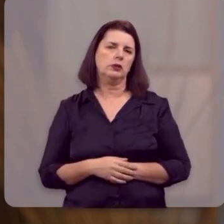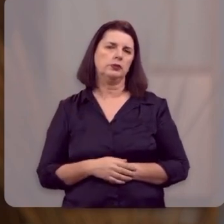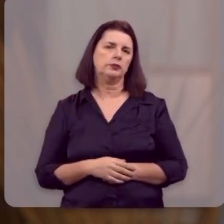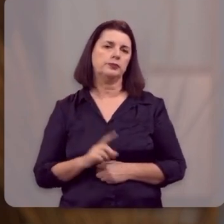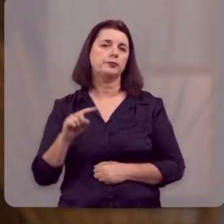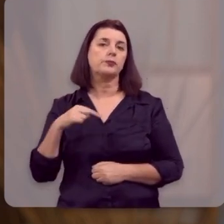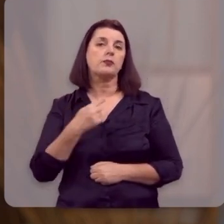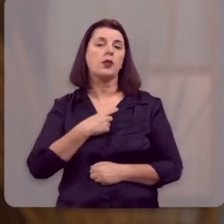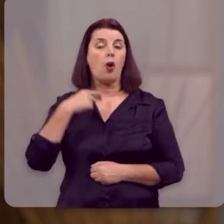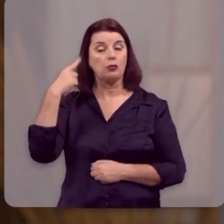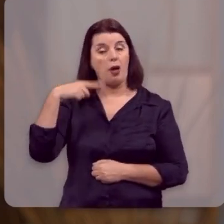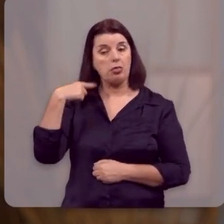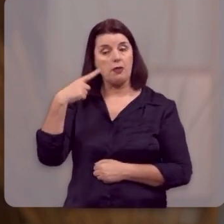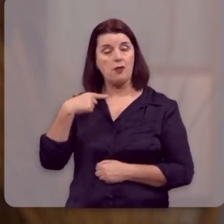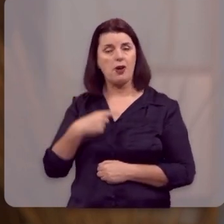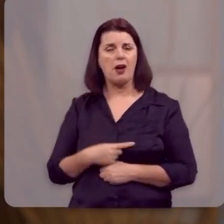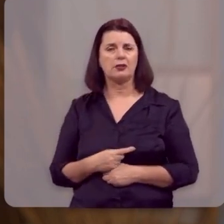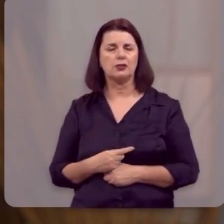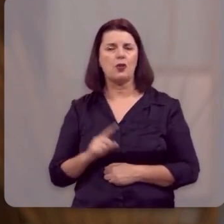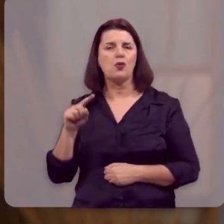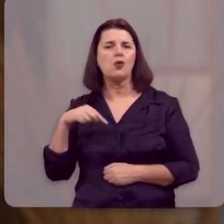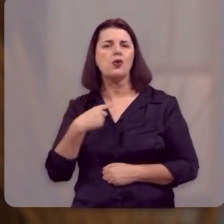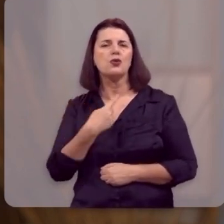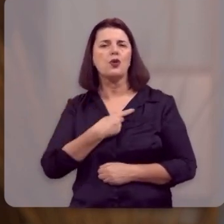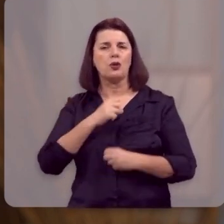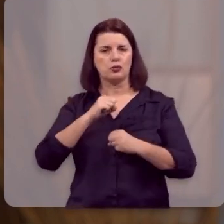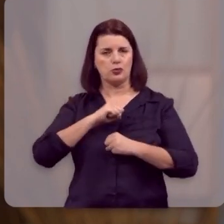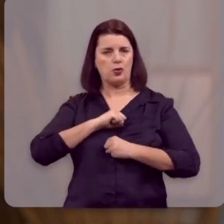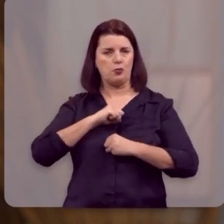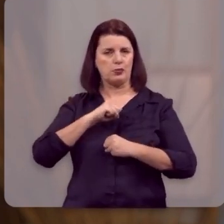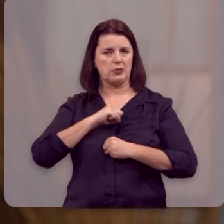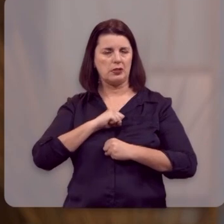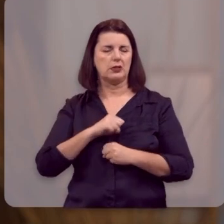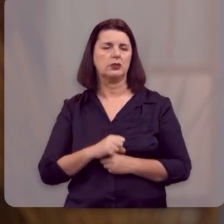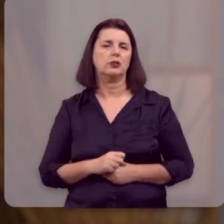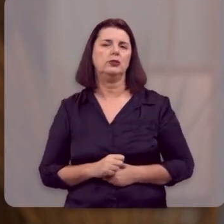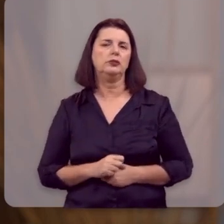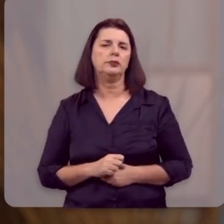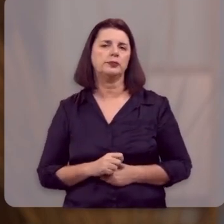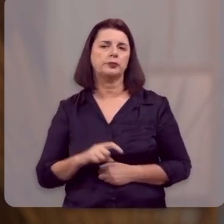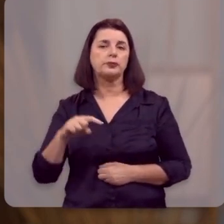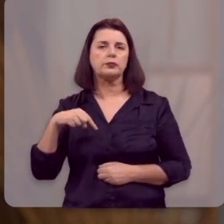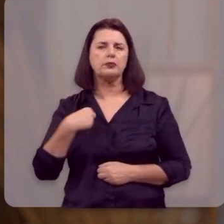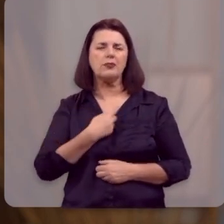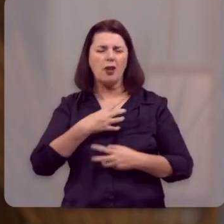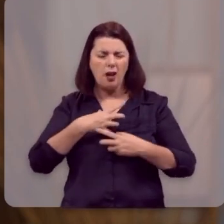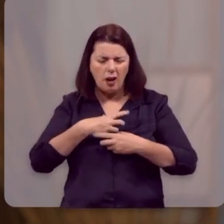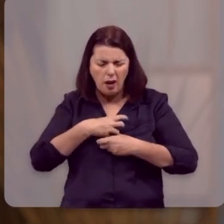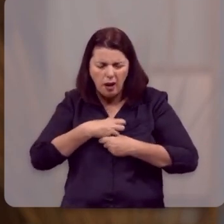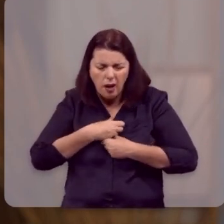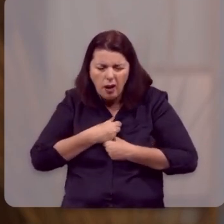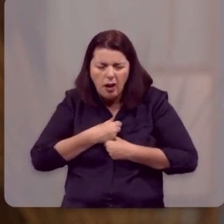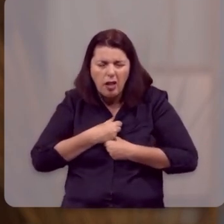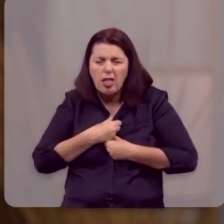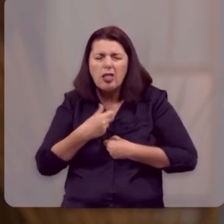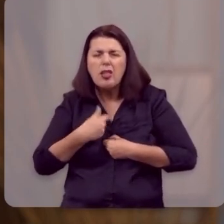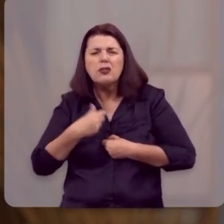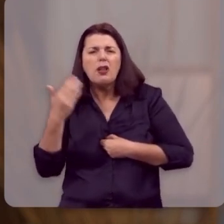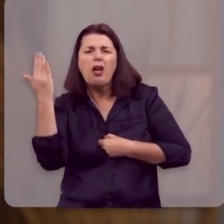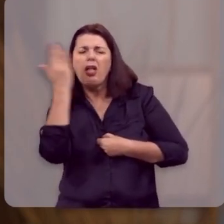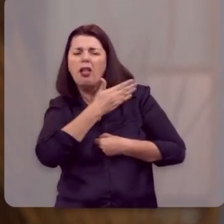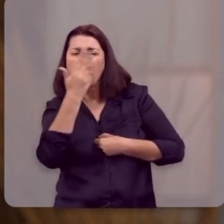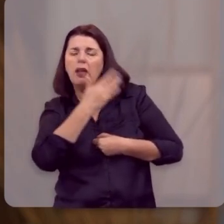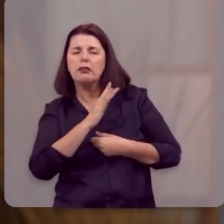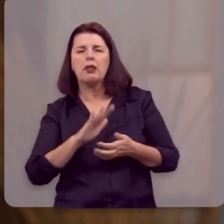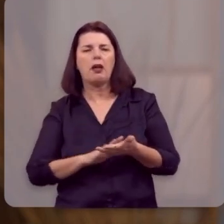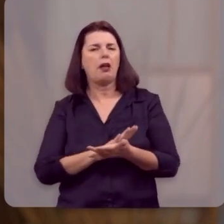Ele é o nosso advogado, Ele é o nosso sumo sacerdote. As nossas angústias não estão fora do seu